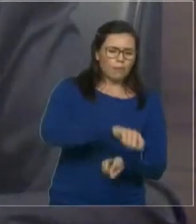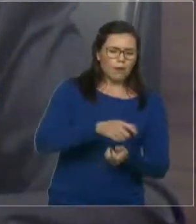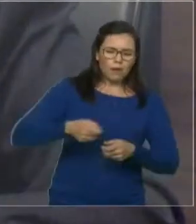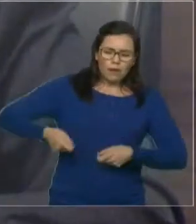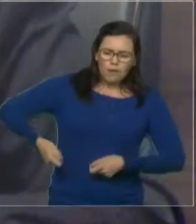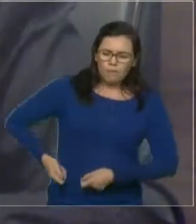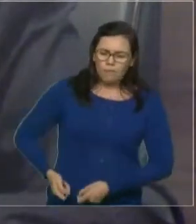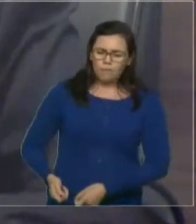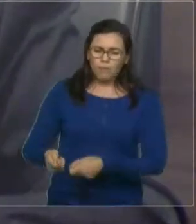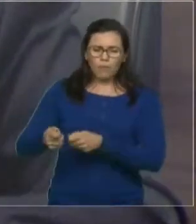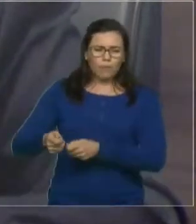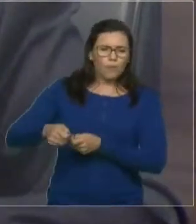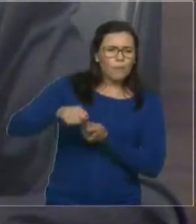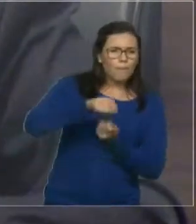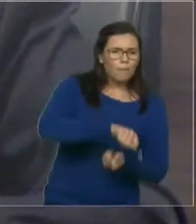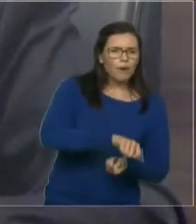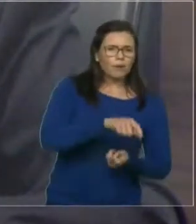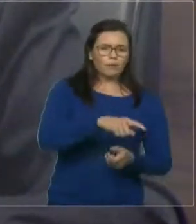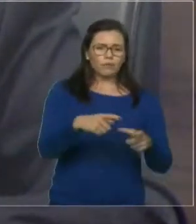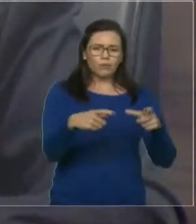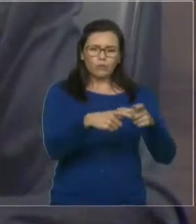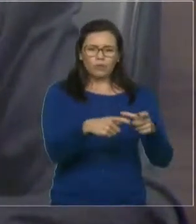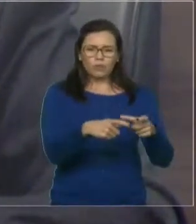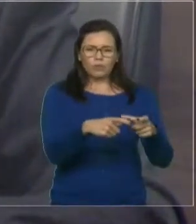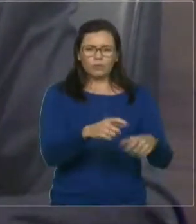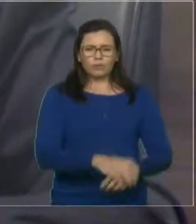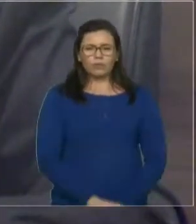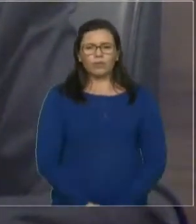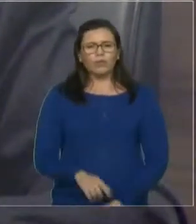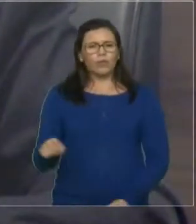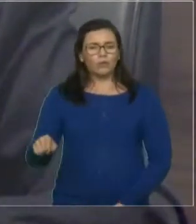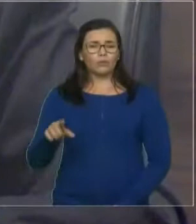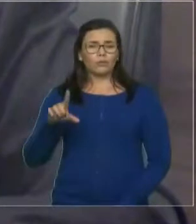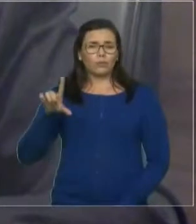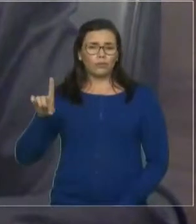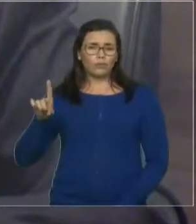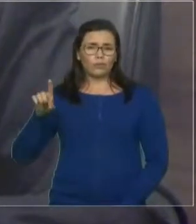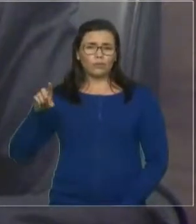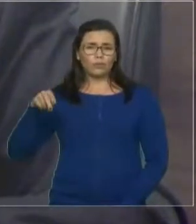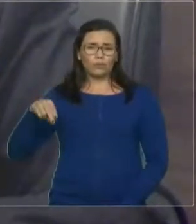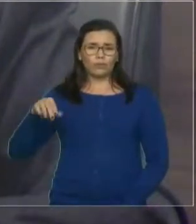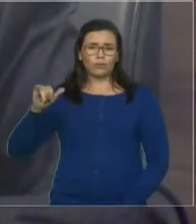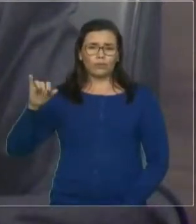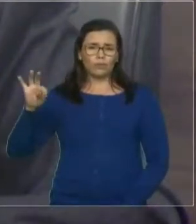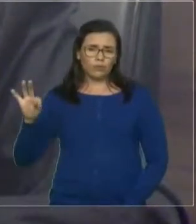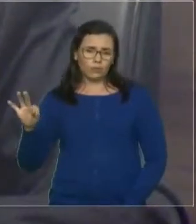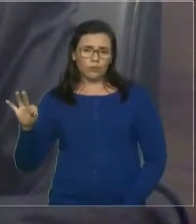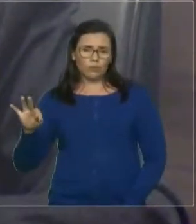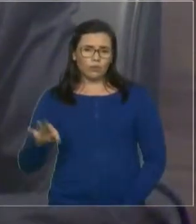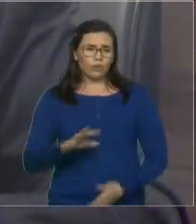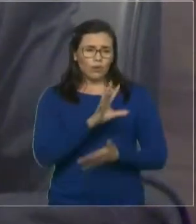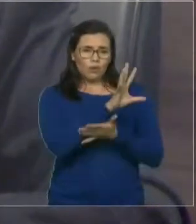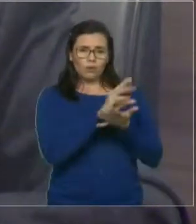DENIT copiou, querendo enganar o povo do Maranhão. Na verdade, eles não estão